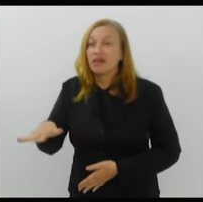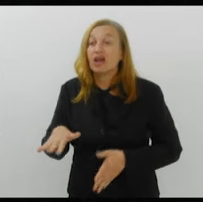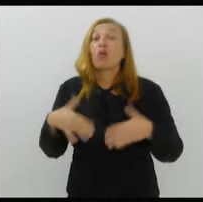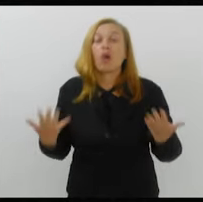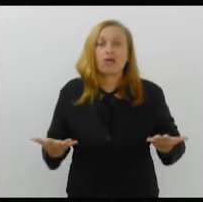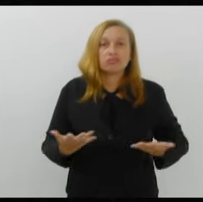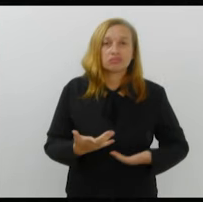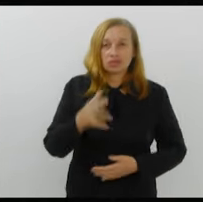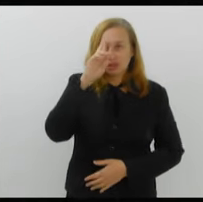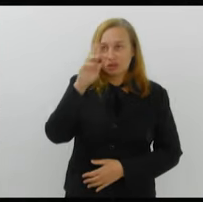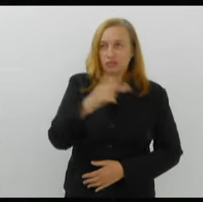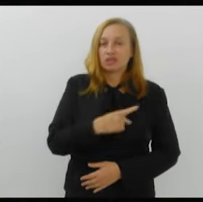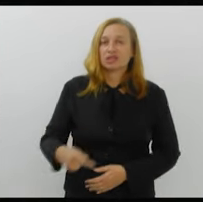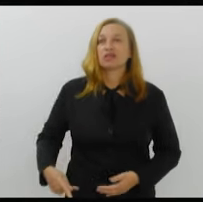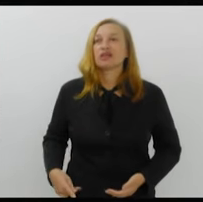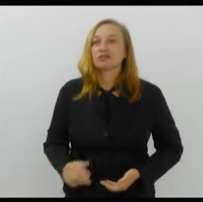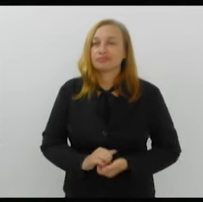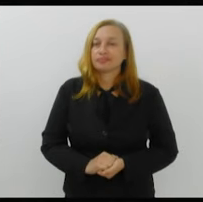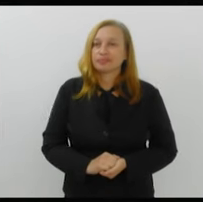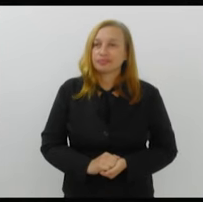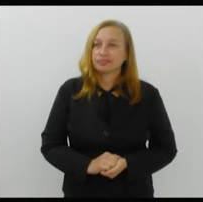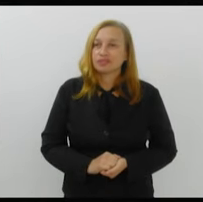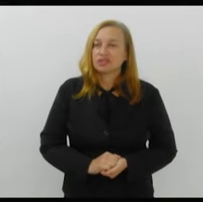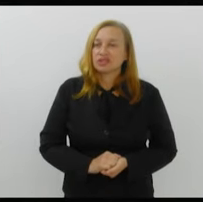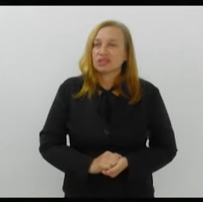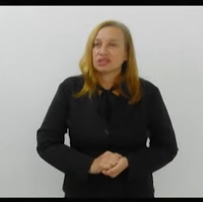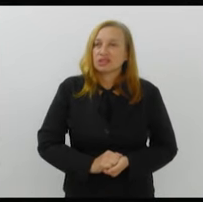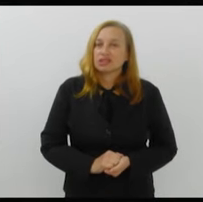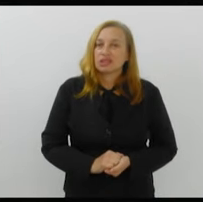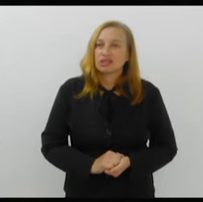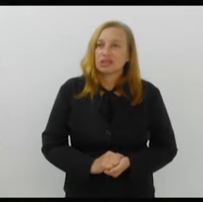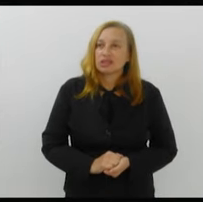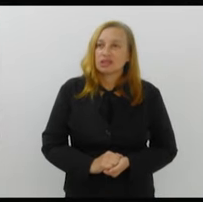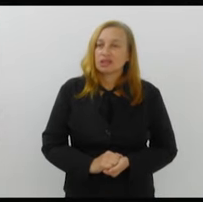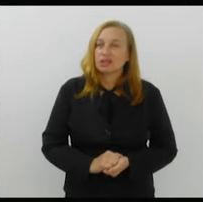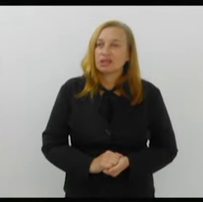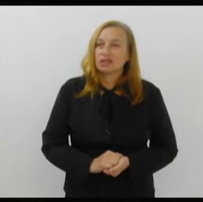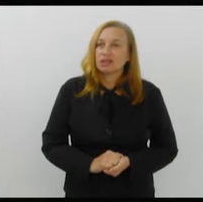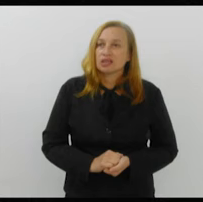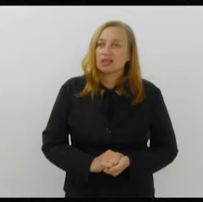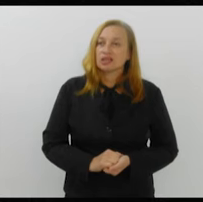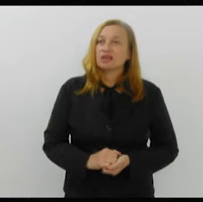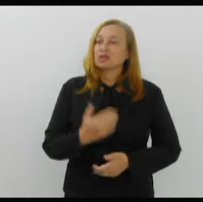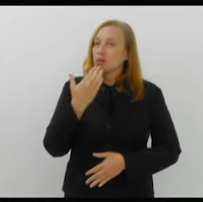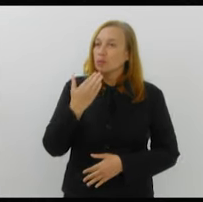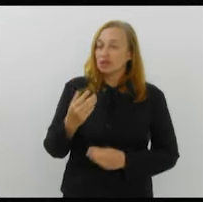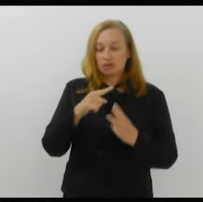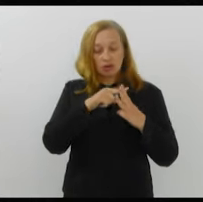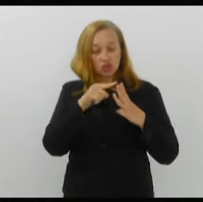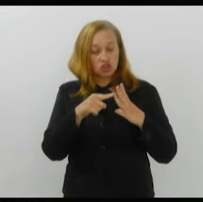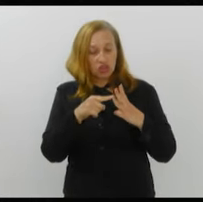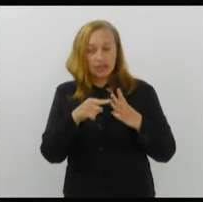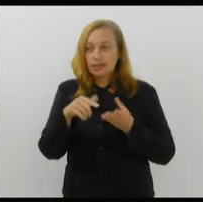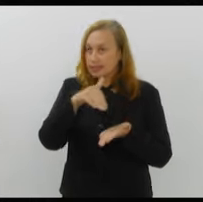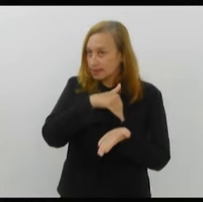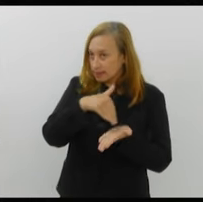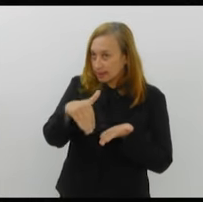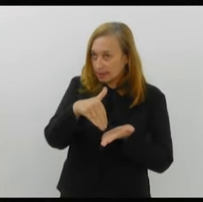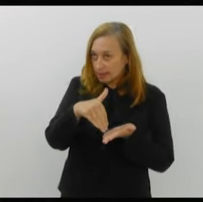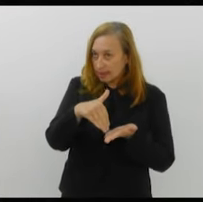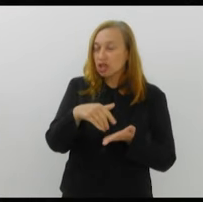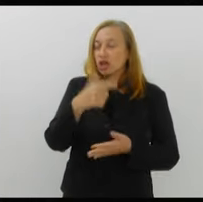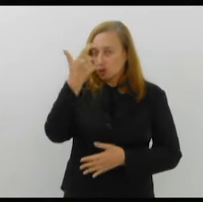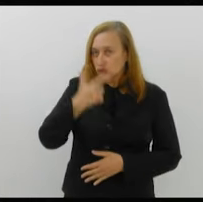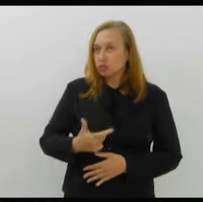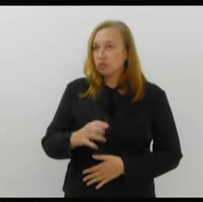presidente? Eu espero que a segurança pública hoje, eu faça um apelo aos nossos três secretários, faça um apelo, eu sou